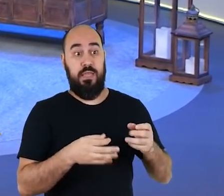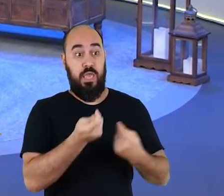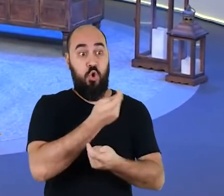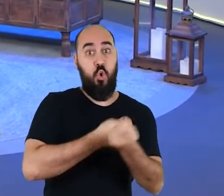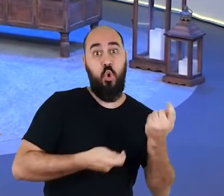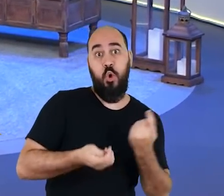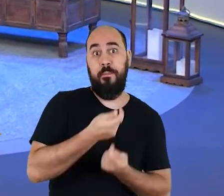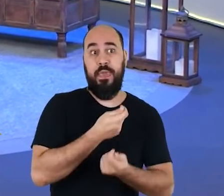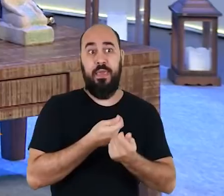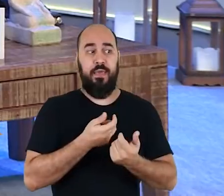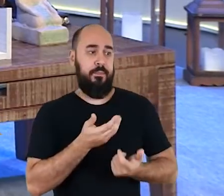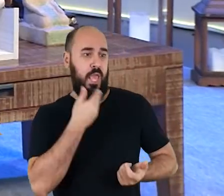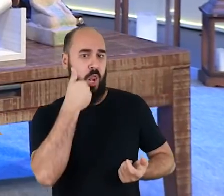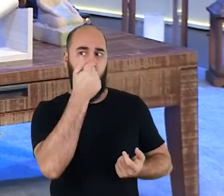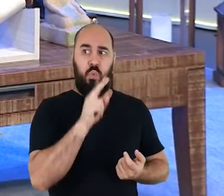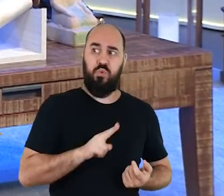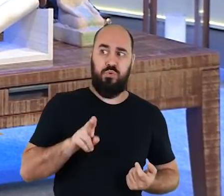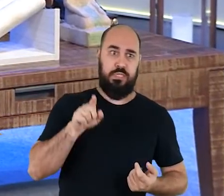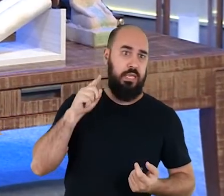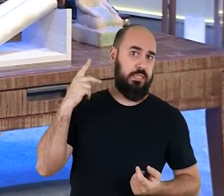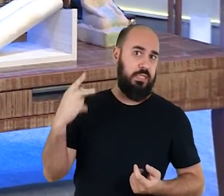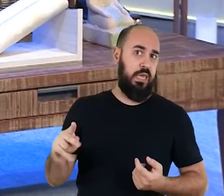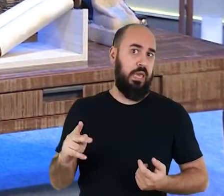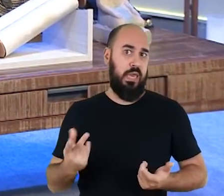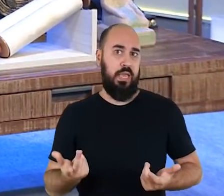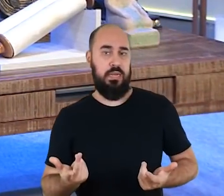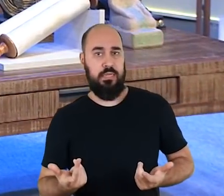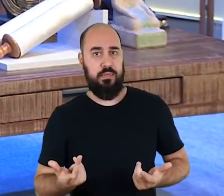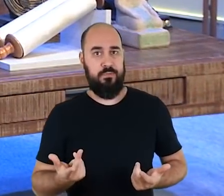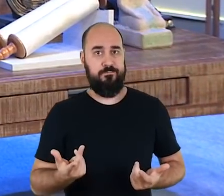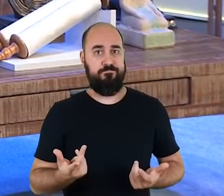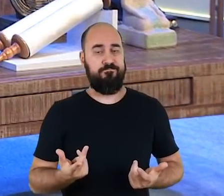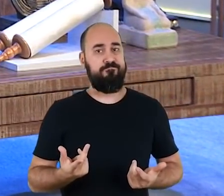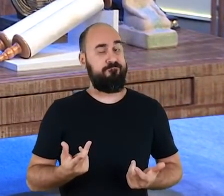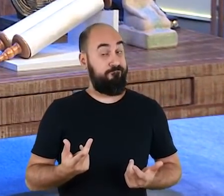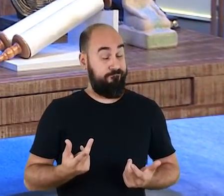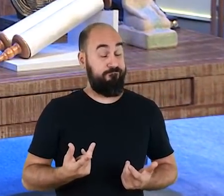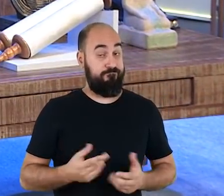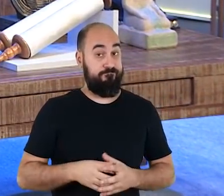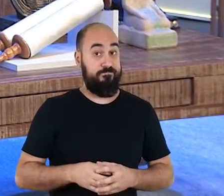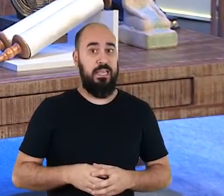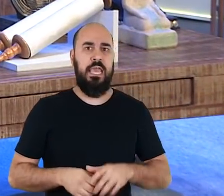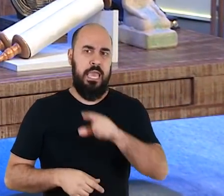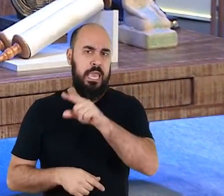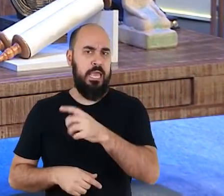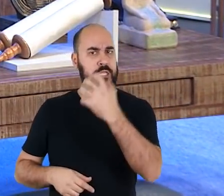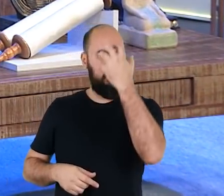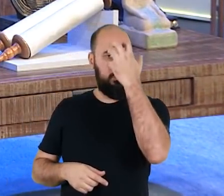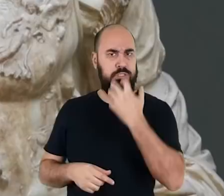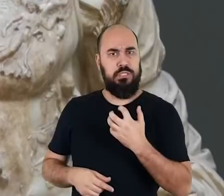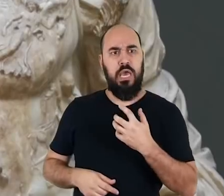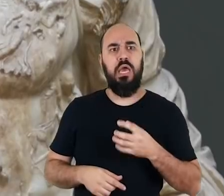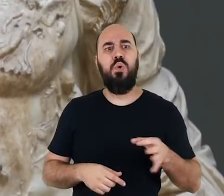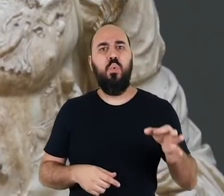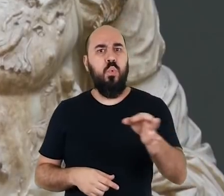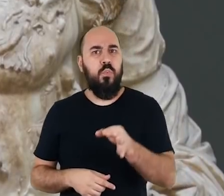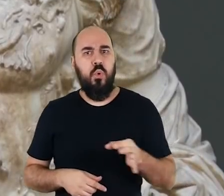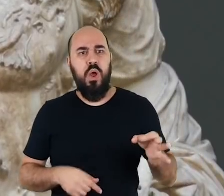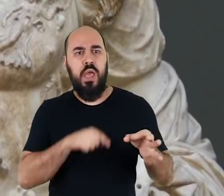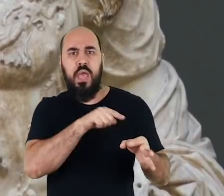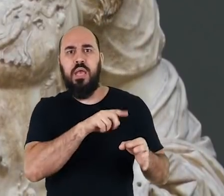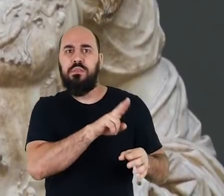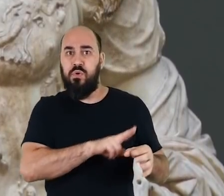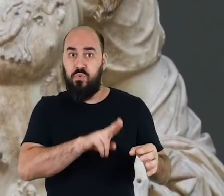econômicos. E mais, eles levavam tão a sério o uso dessa moeda que,